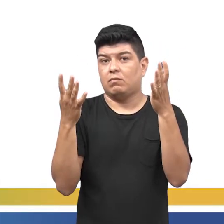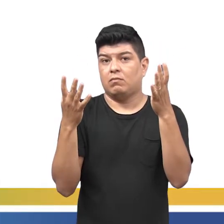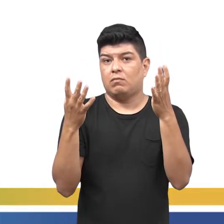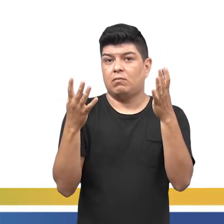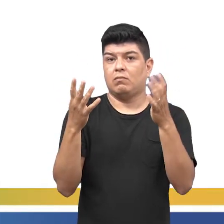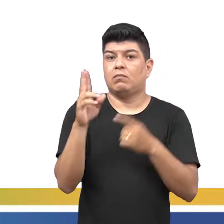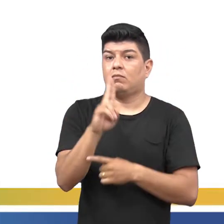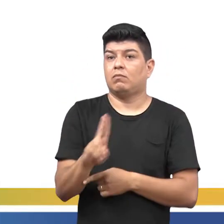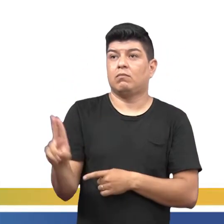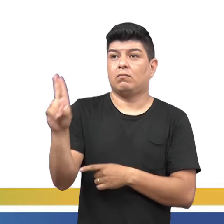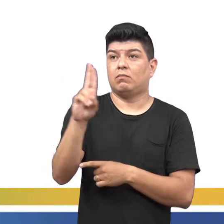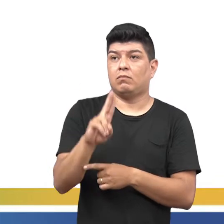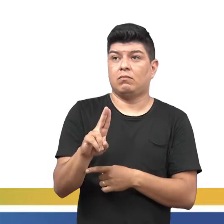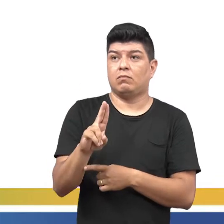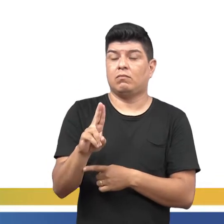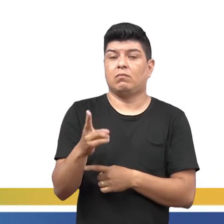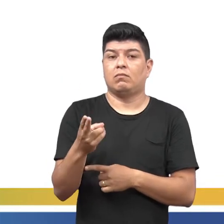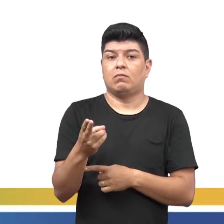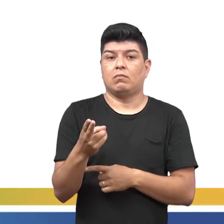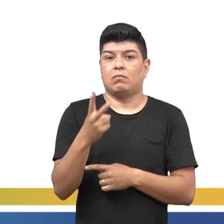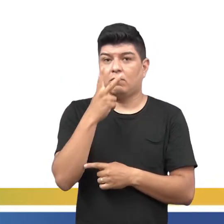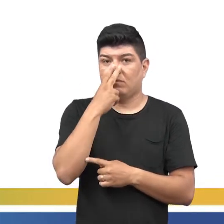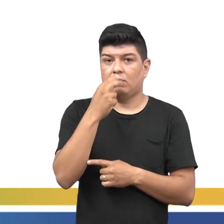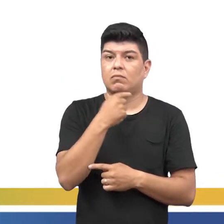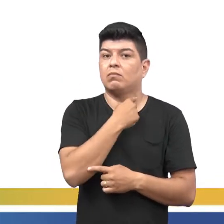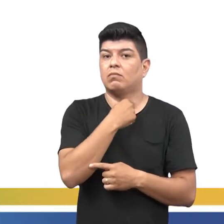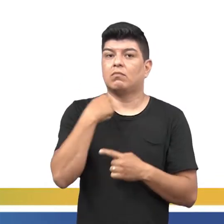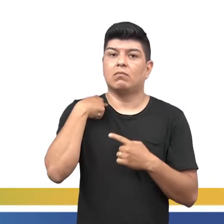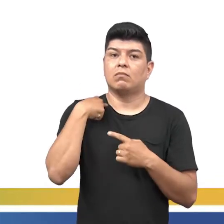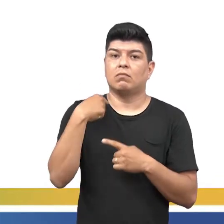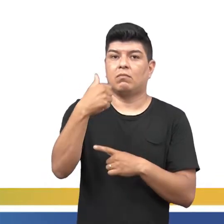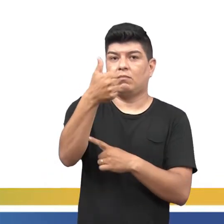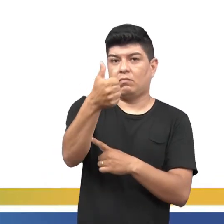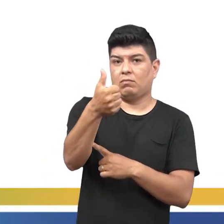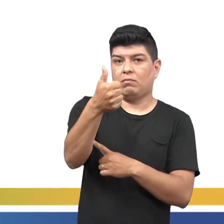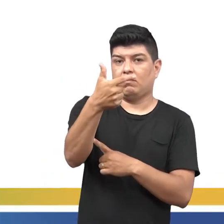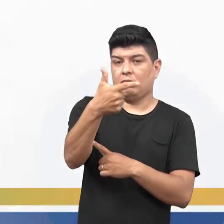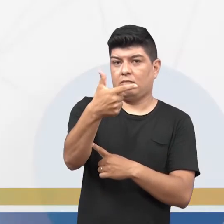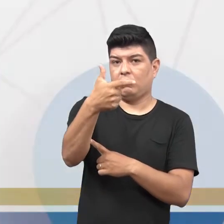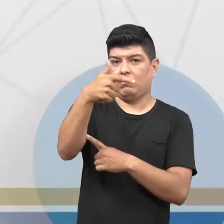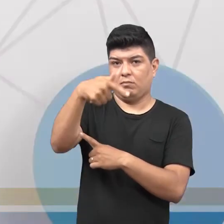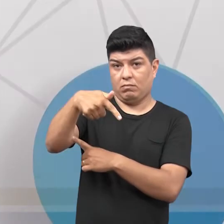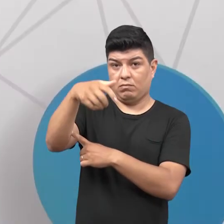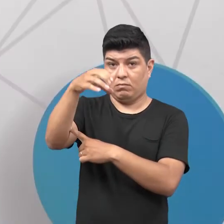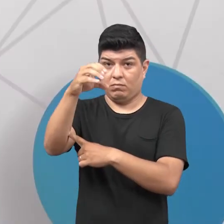coruja, ela consegue fazer uma dobra no pescoço de aproximadamente